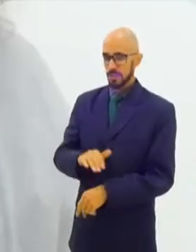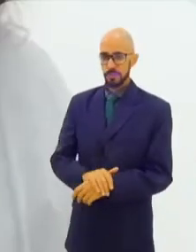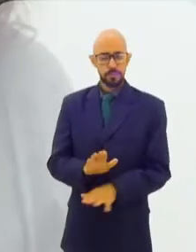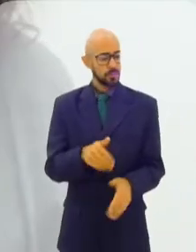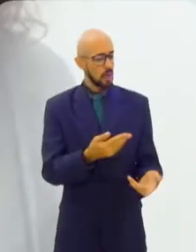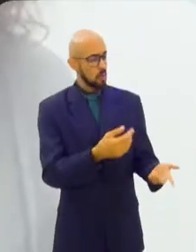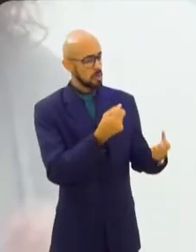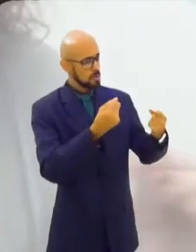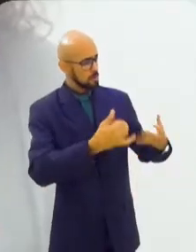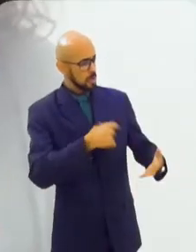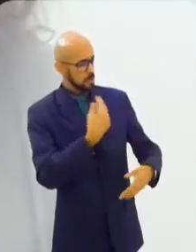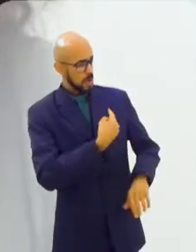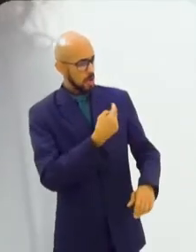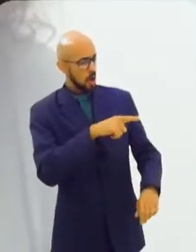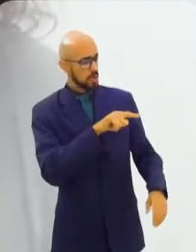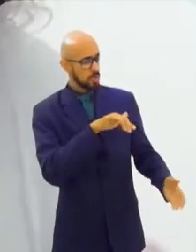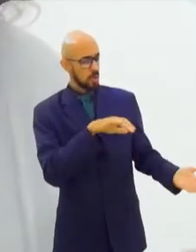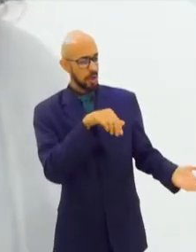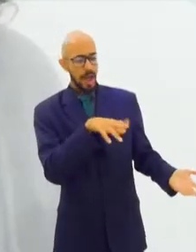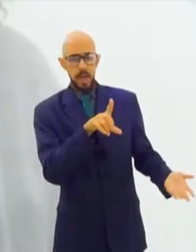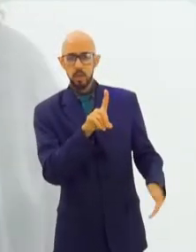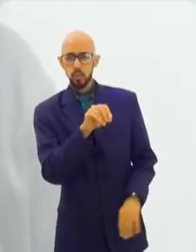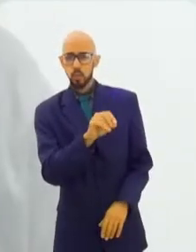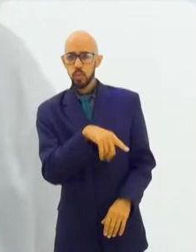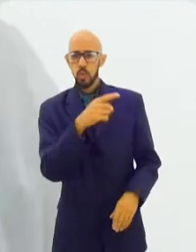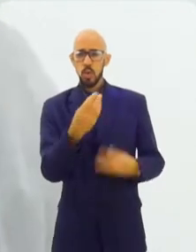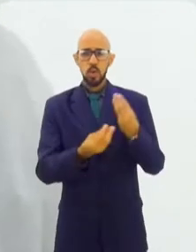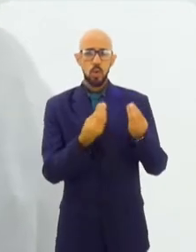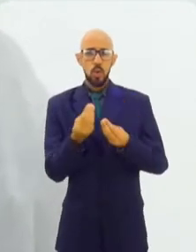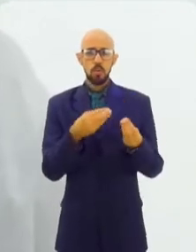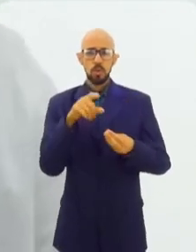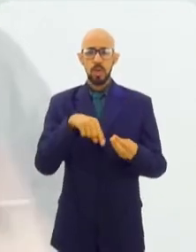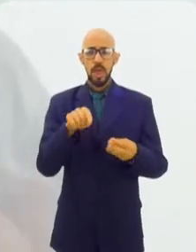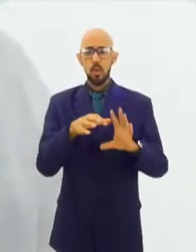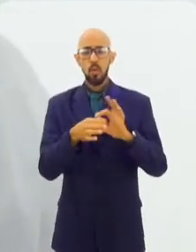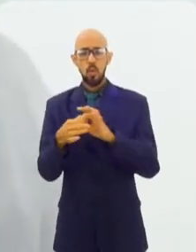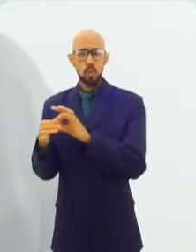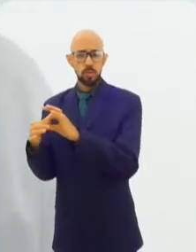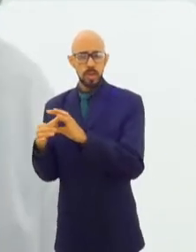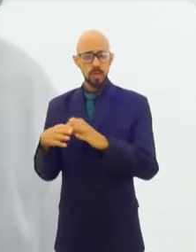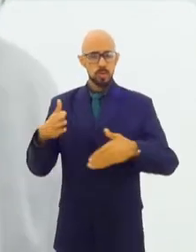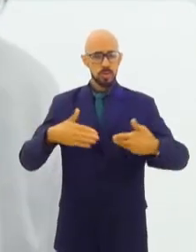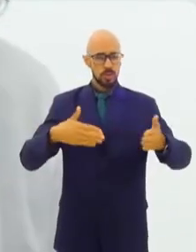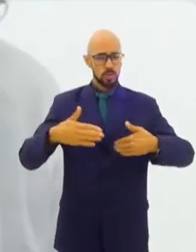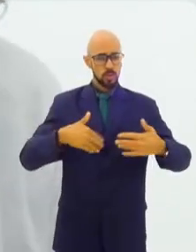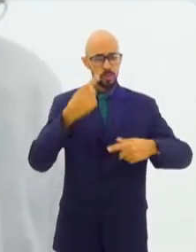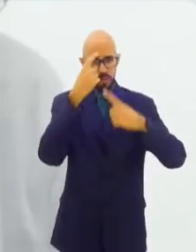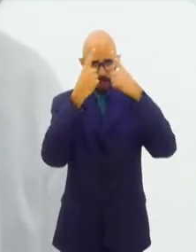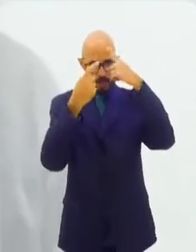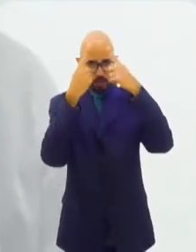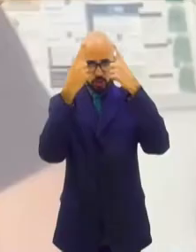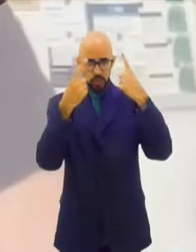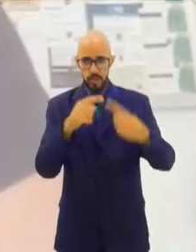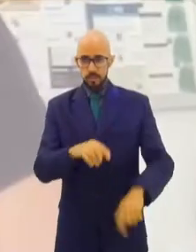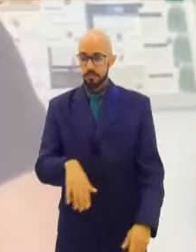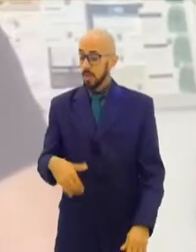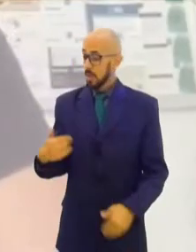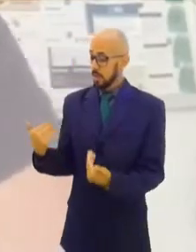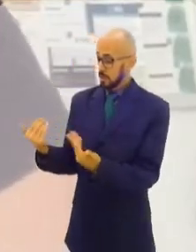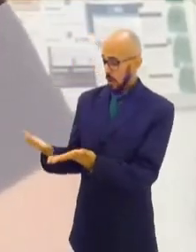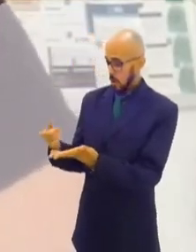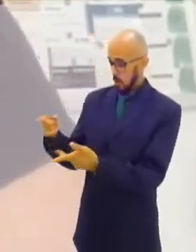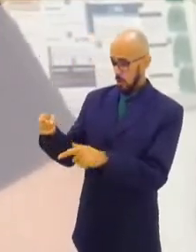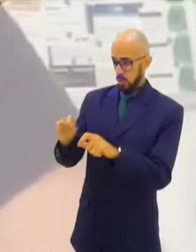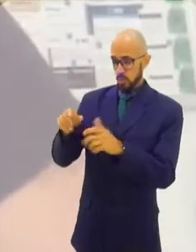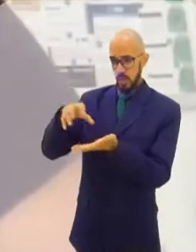Panorama do setor audiovisual quer faz parte né é uma é uma linha desse mapeamento a indústria criativa fala o